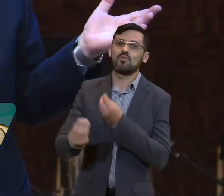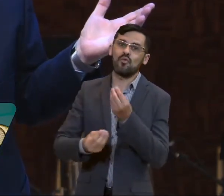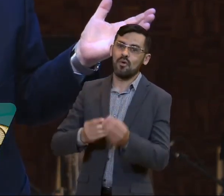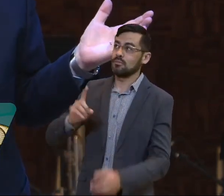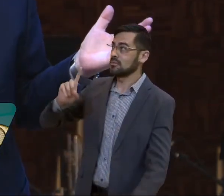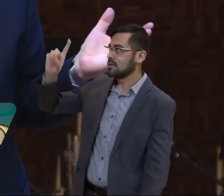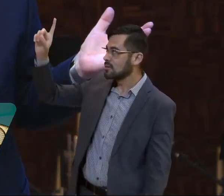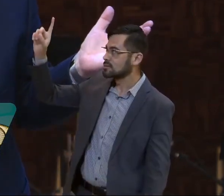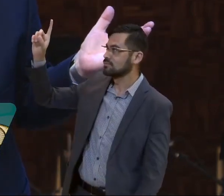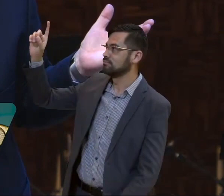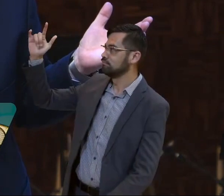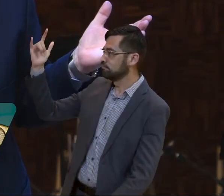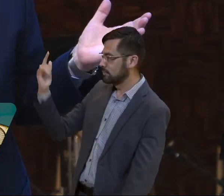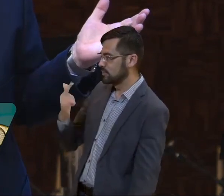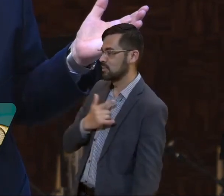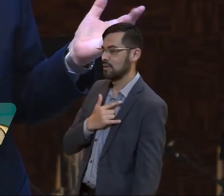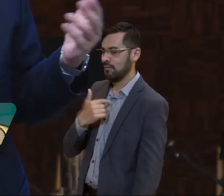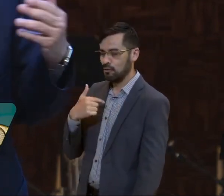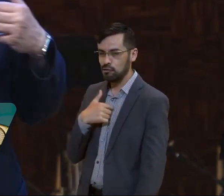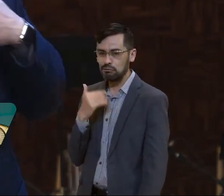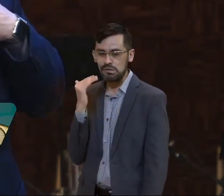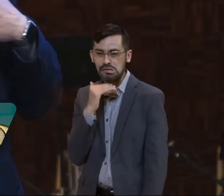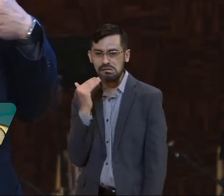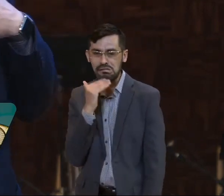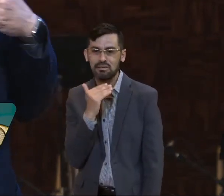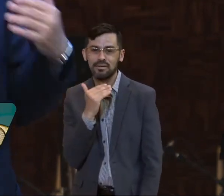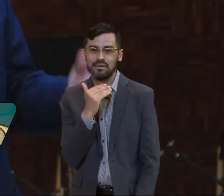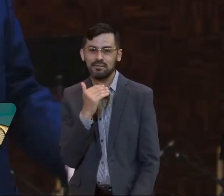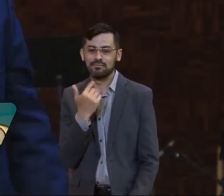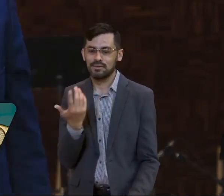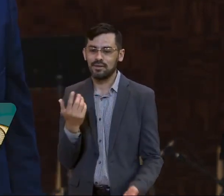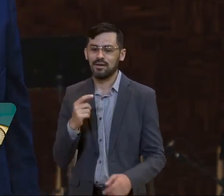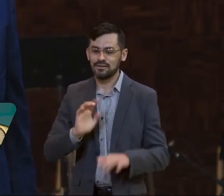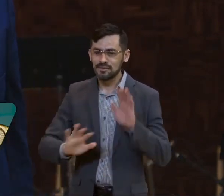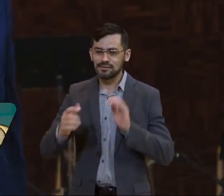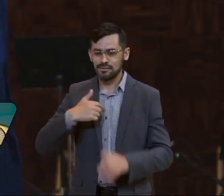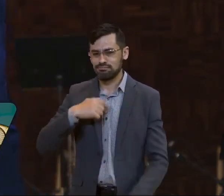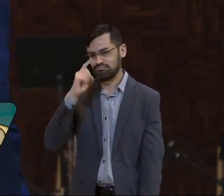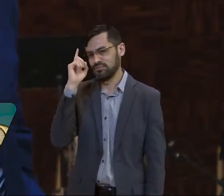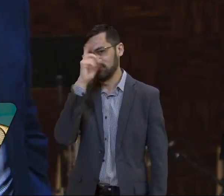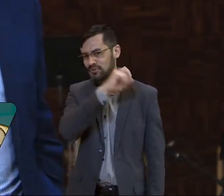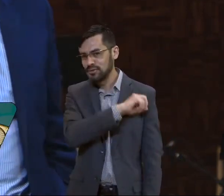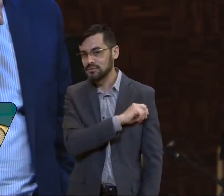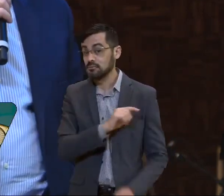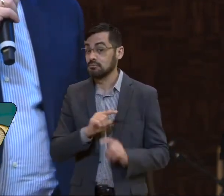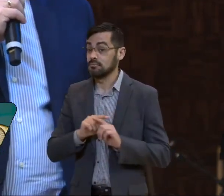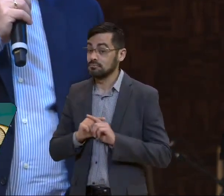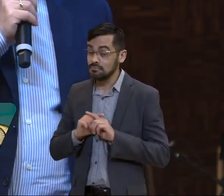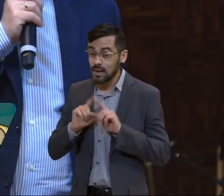pode me suportar, porque às vezes nem eu mesmo me suporto.